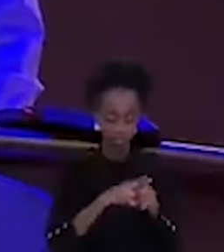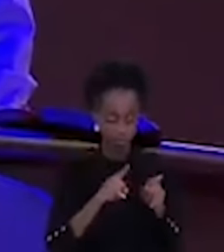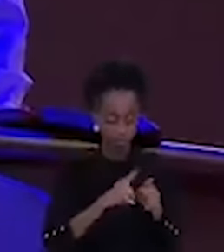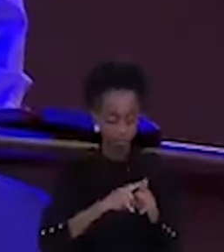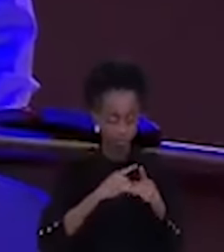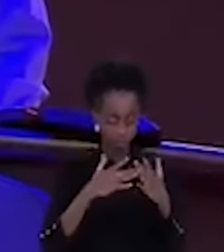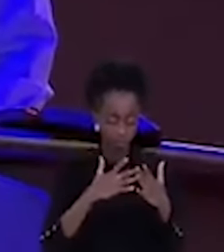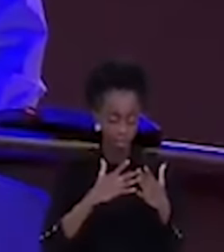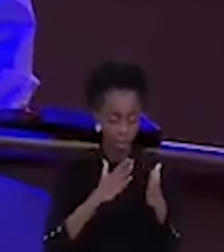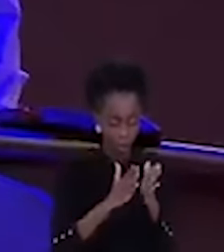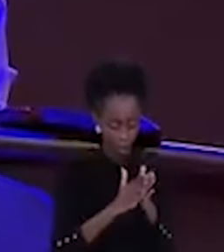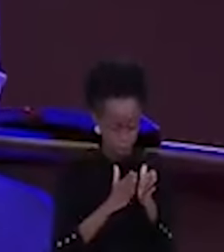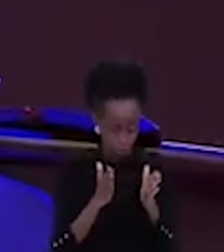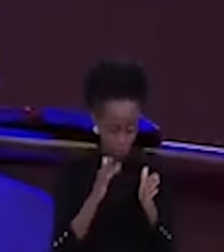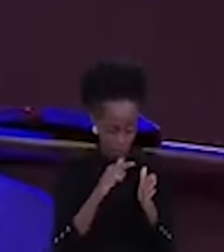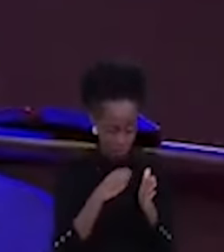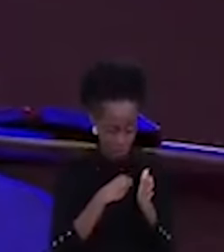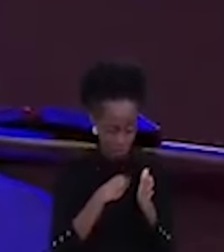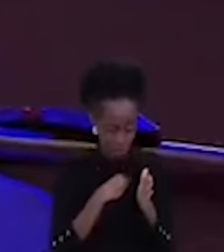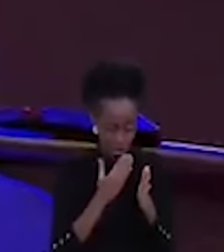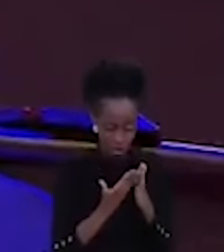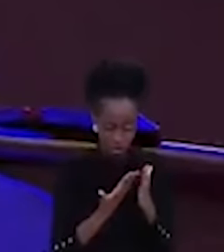ira escondi a minha face de ti.